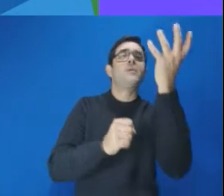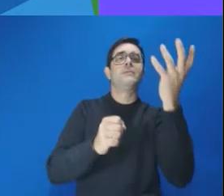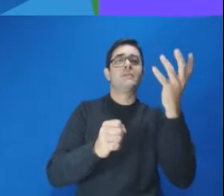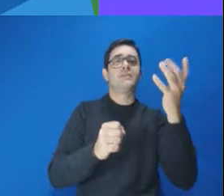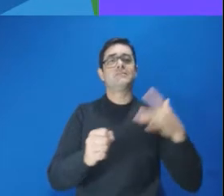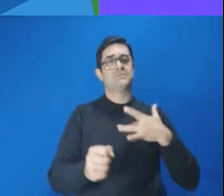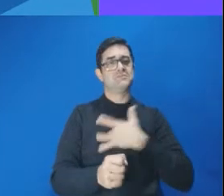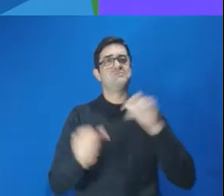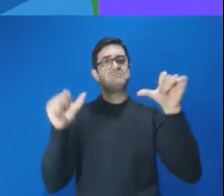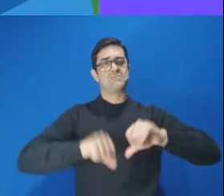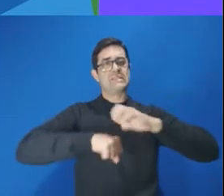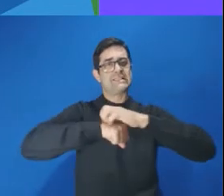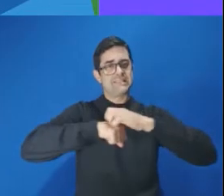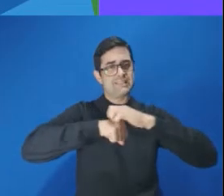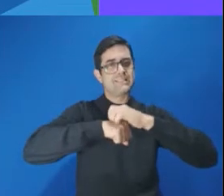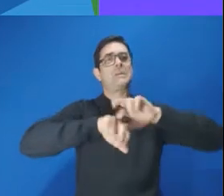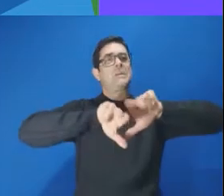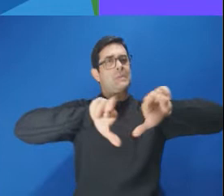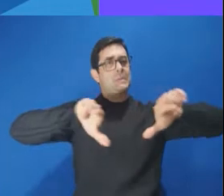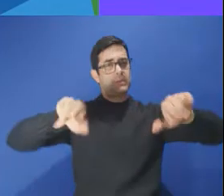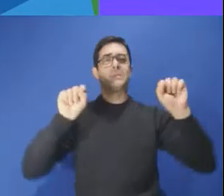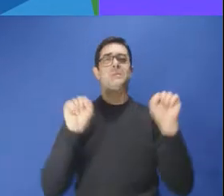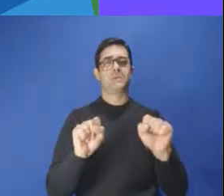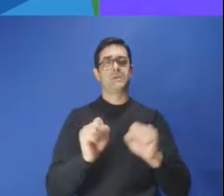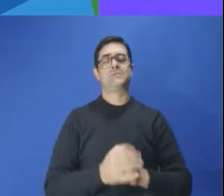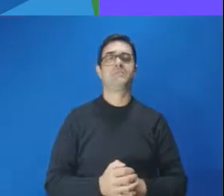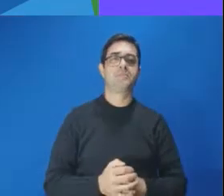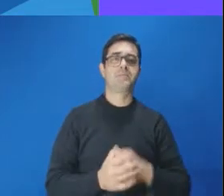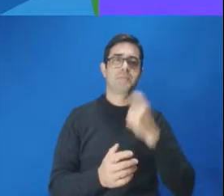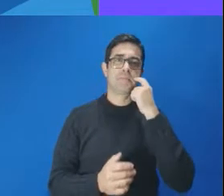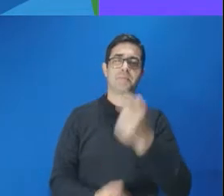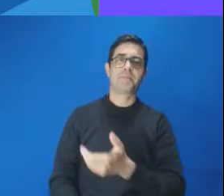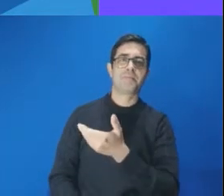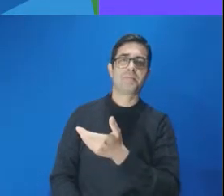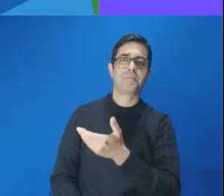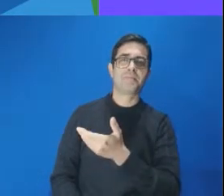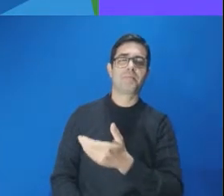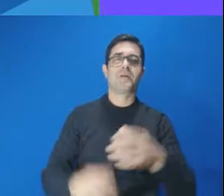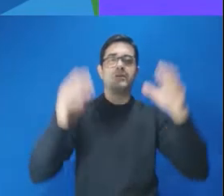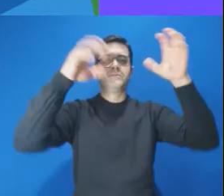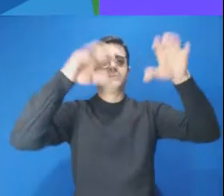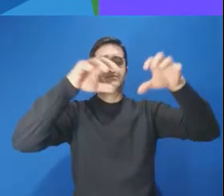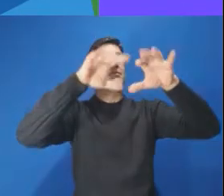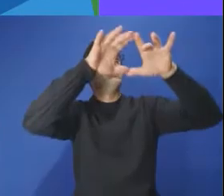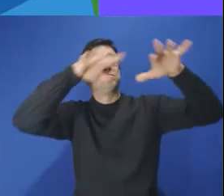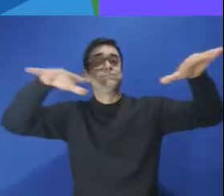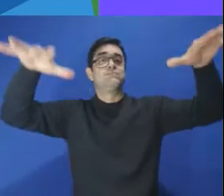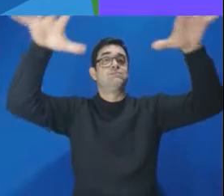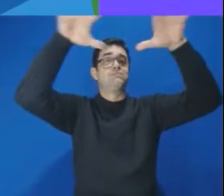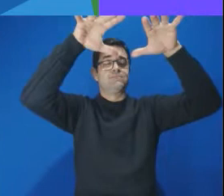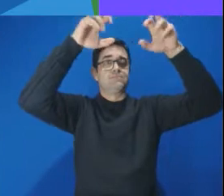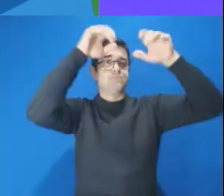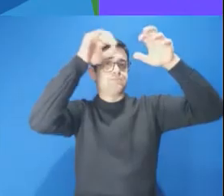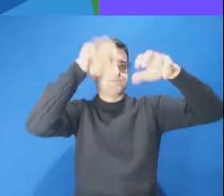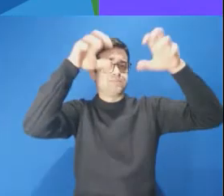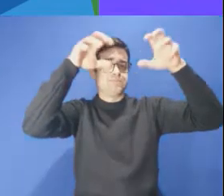enfim, uma série de fenômenos. Outra coisa a ser destacada na chuva ácida é o fato de que, como essas moléculas são gasosas, elas podem ser transportadas